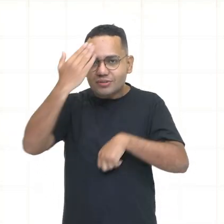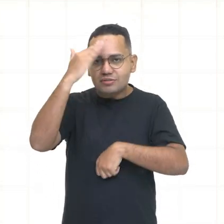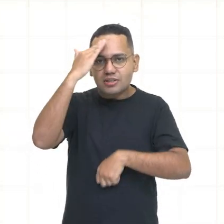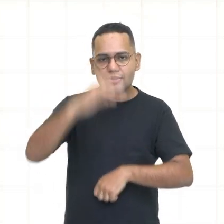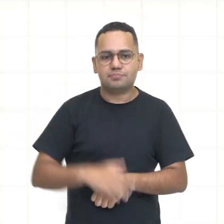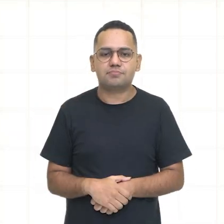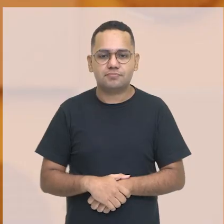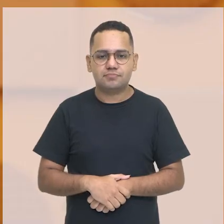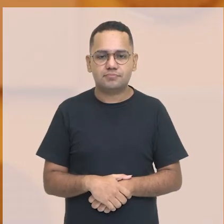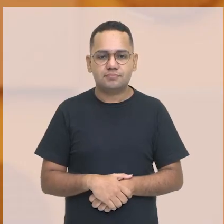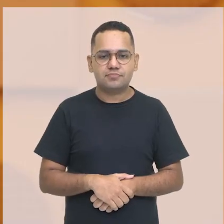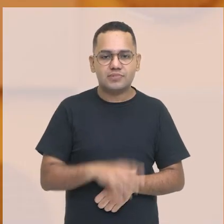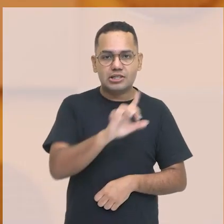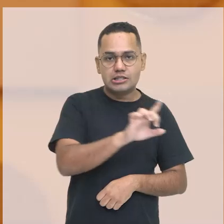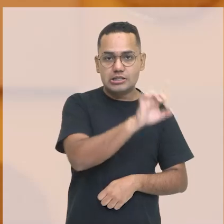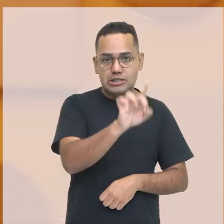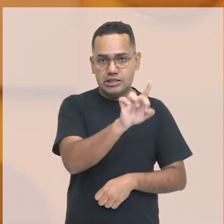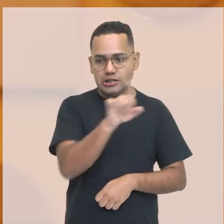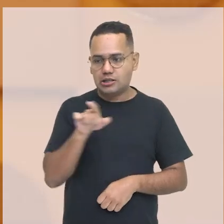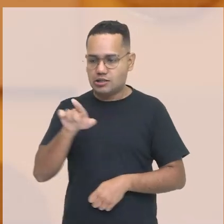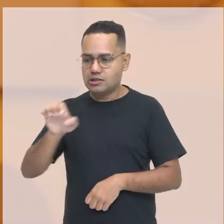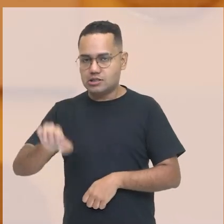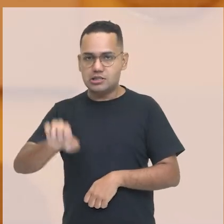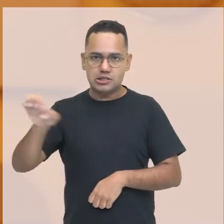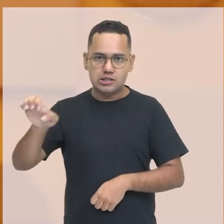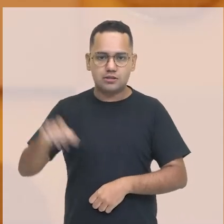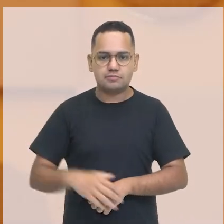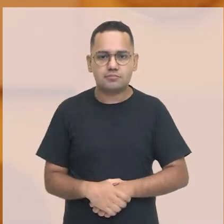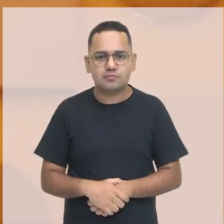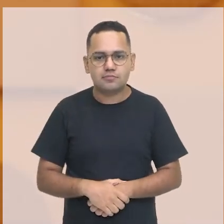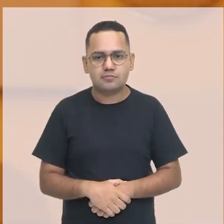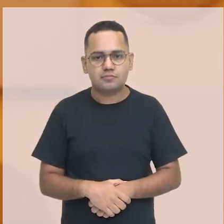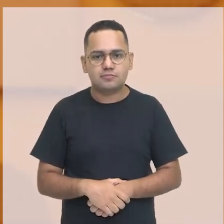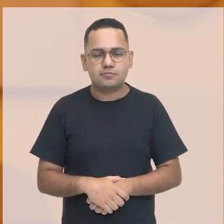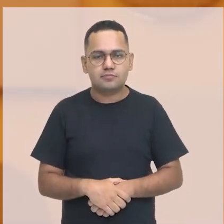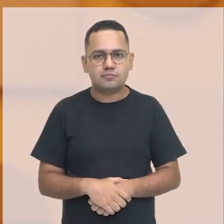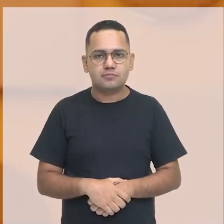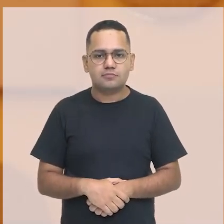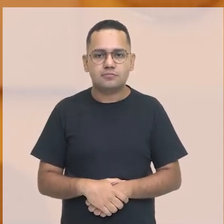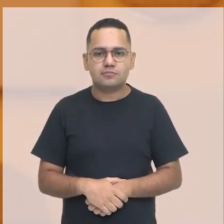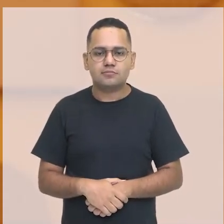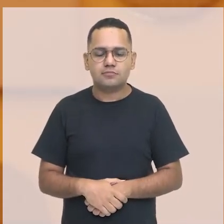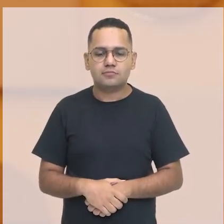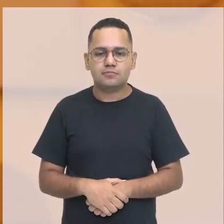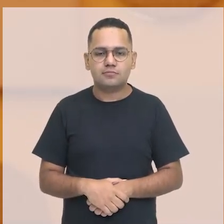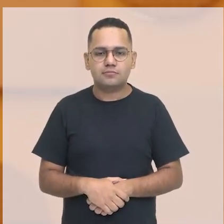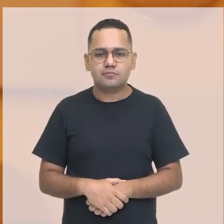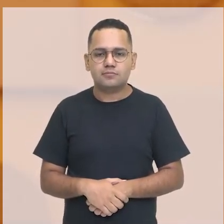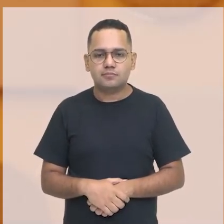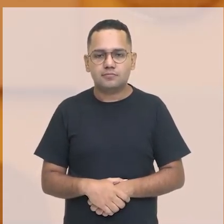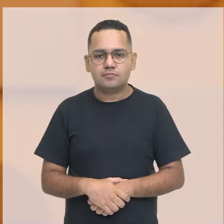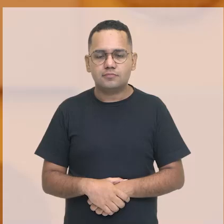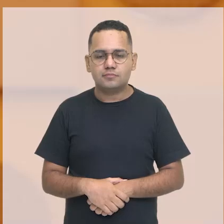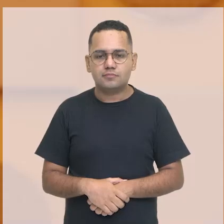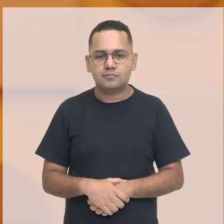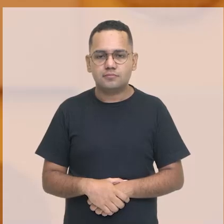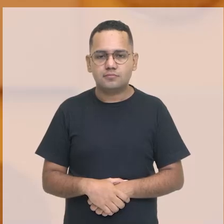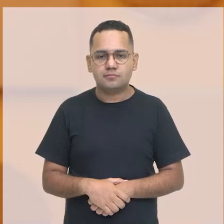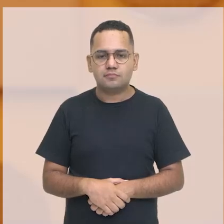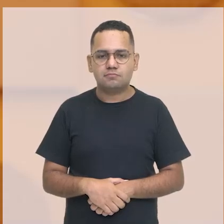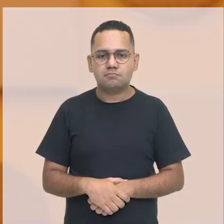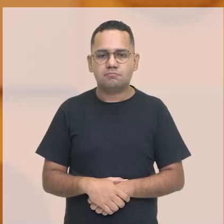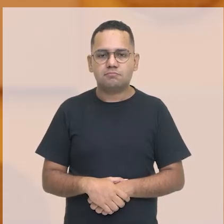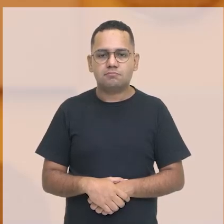Extrema direita e direita radical, ou melhor, esquerda radical. A gente não pode dizer, é